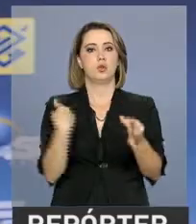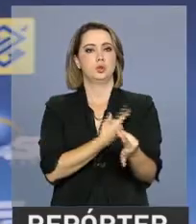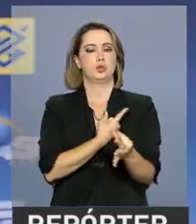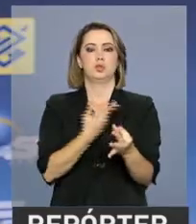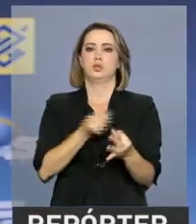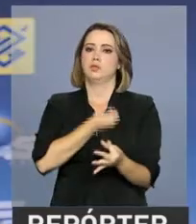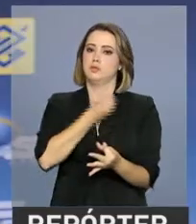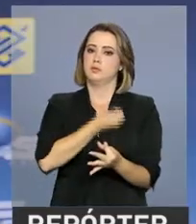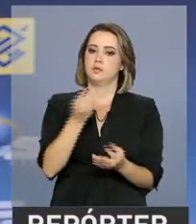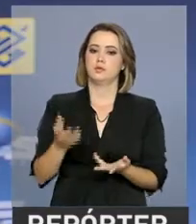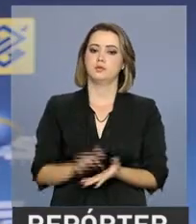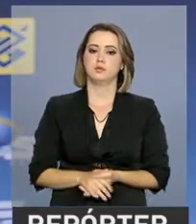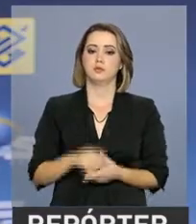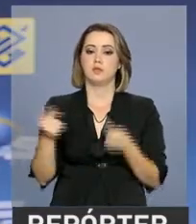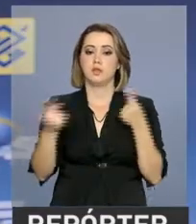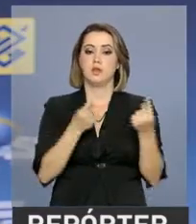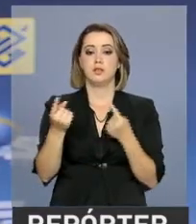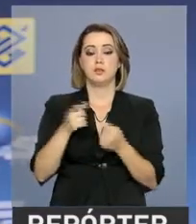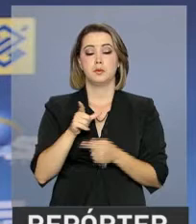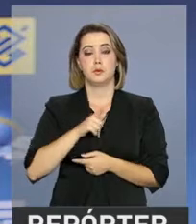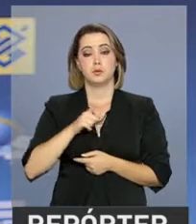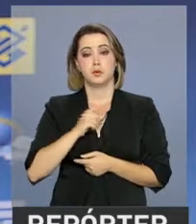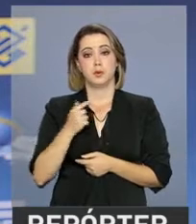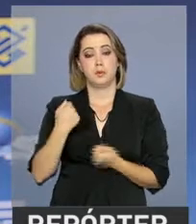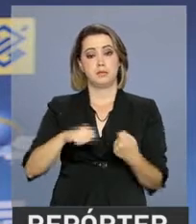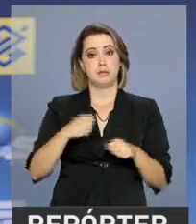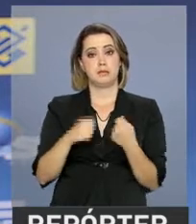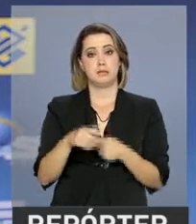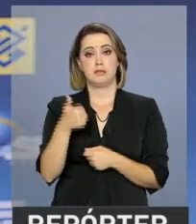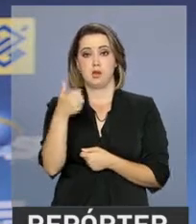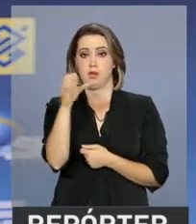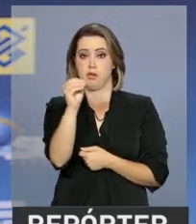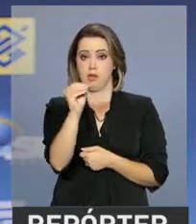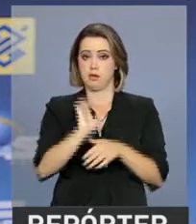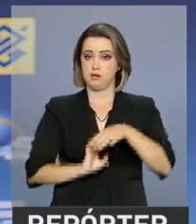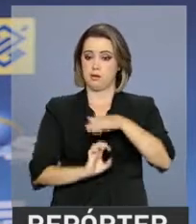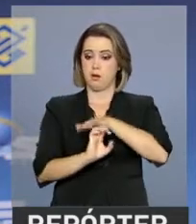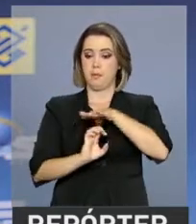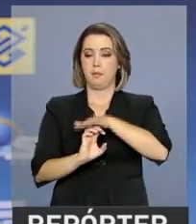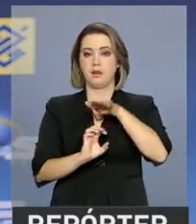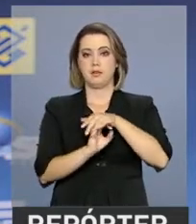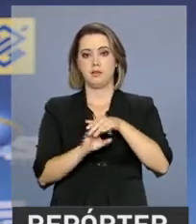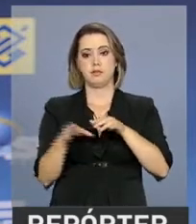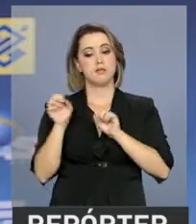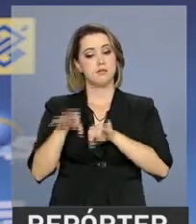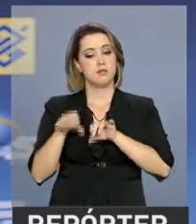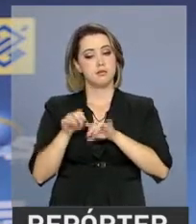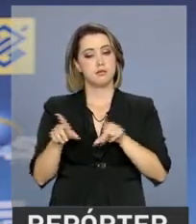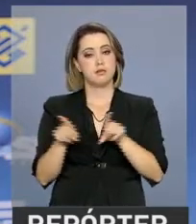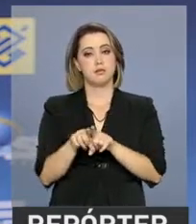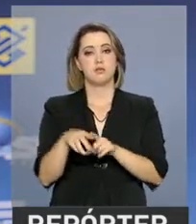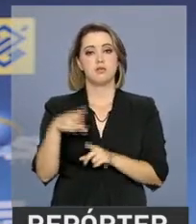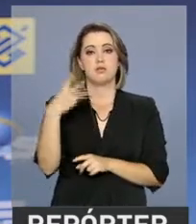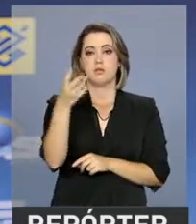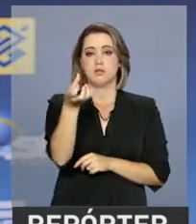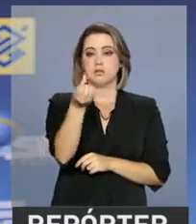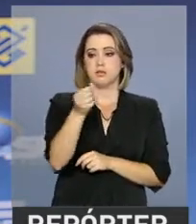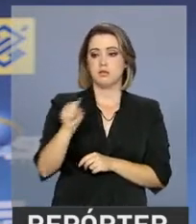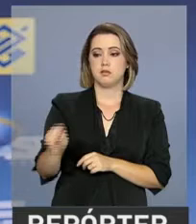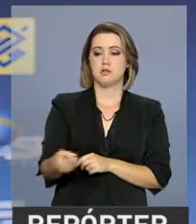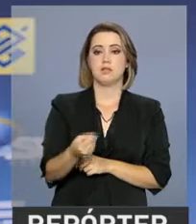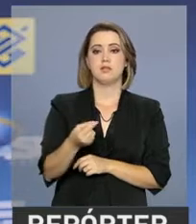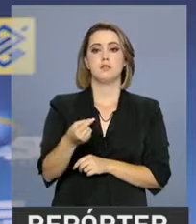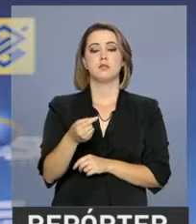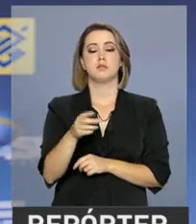cada profissional deve atender dez empresas por mês até o fim de 2012 oito a expectativa é que 36 mil negócios